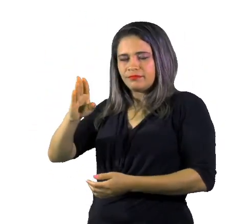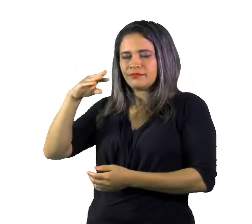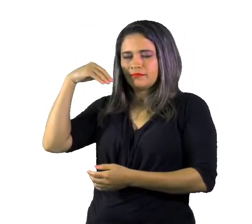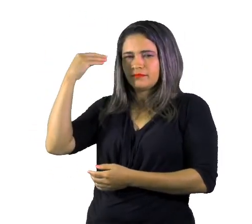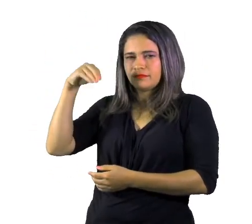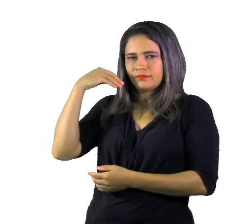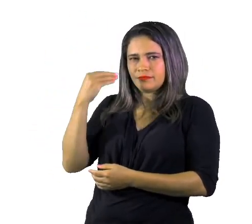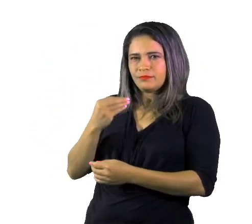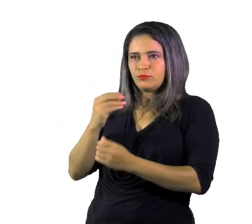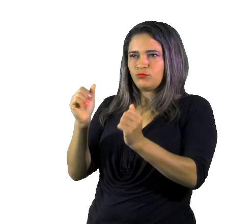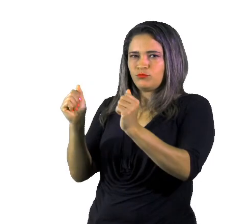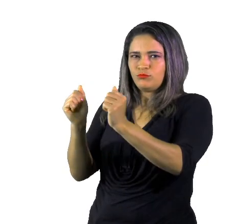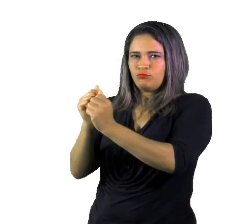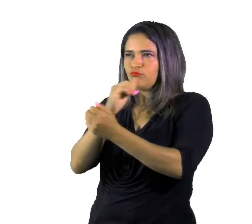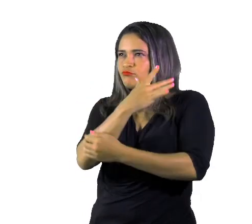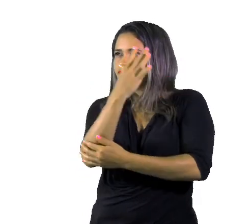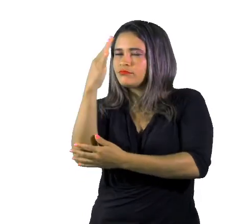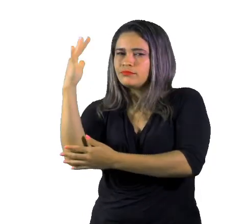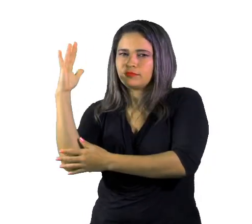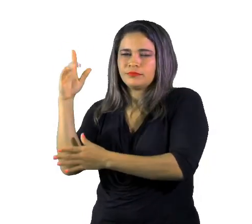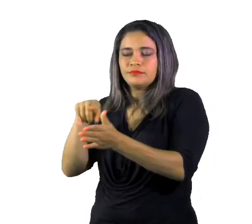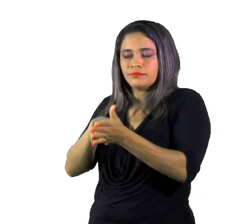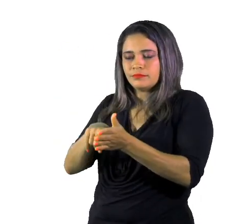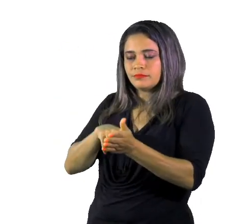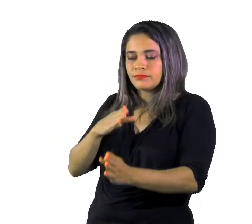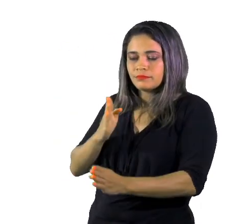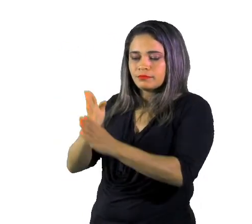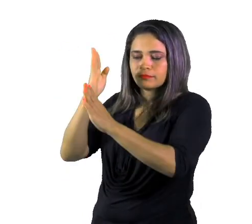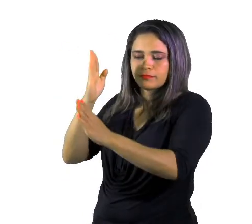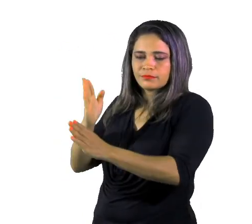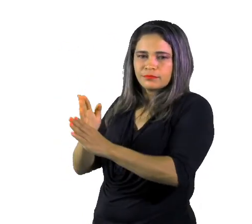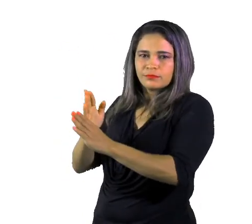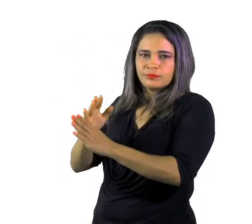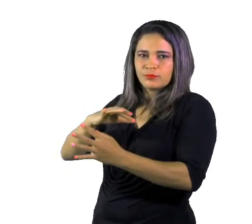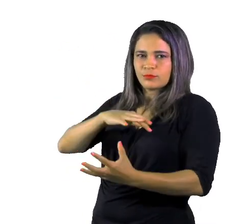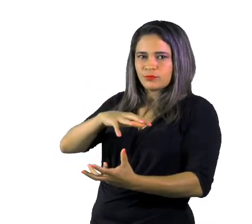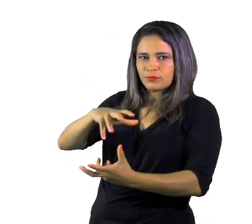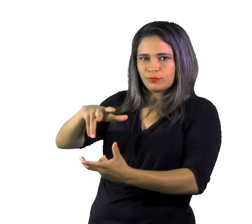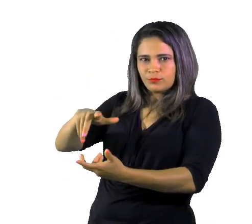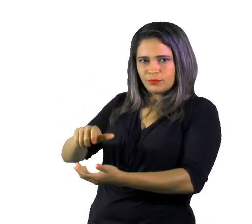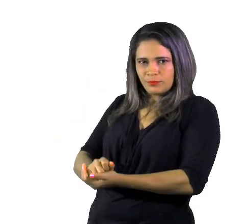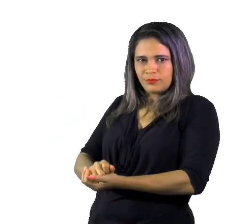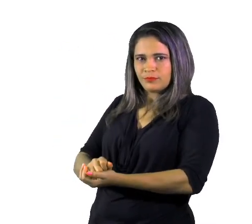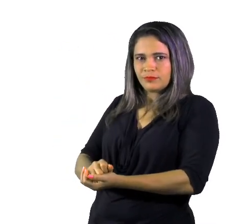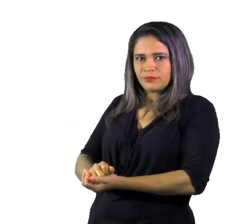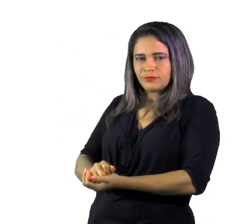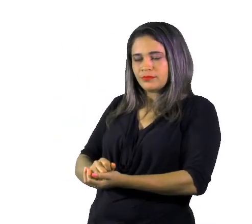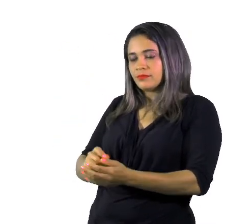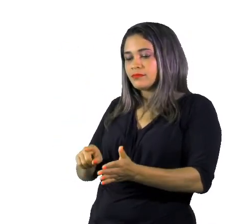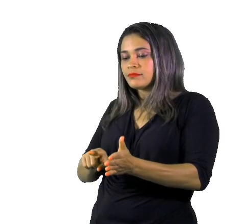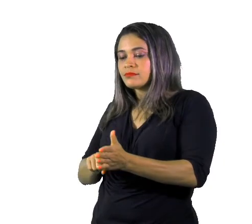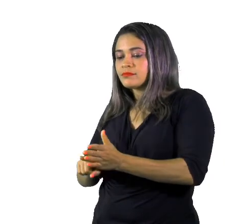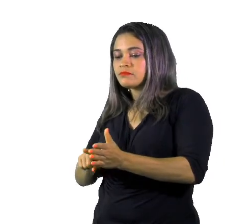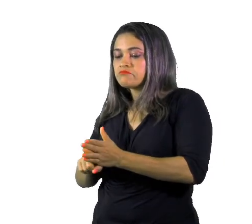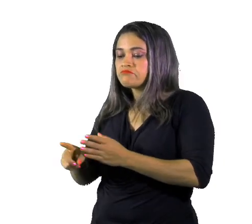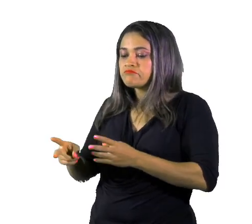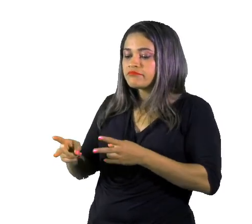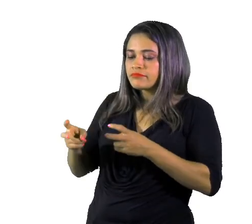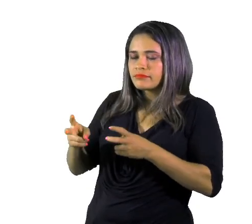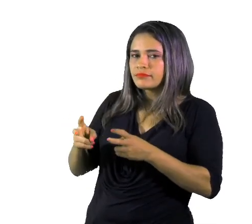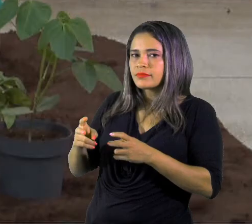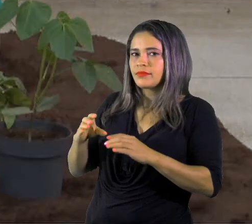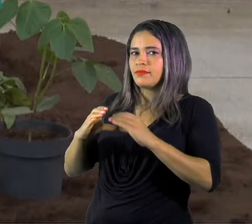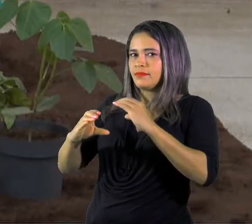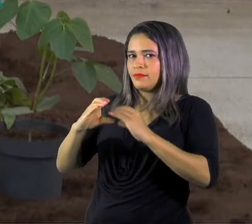da natureza, pesquisas e descobertas sobre o mundo físico, elaboração de hipóteses e comunicar-se no